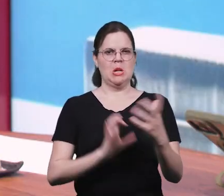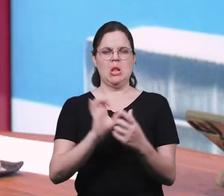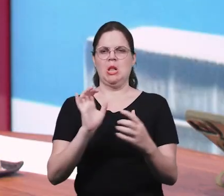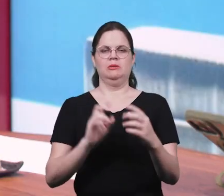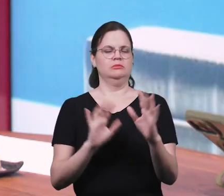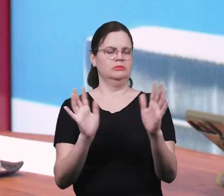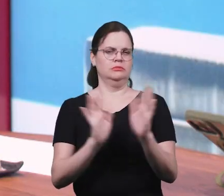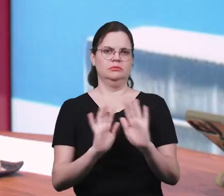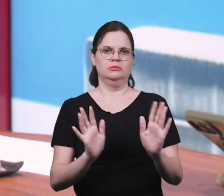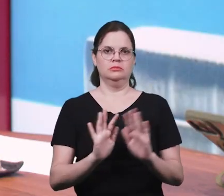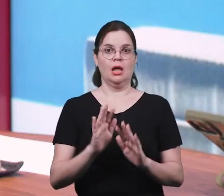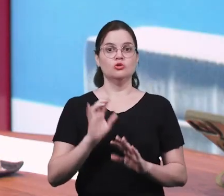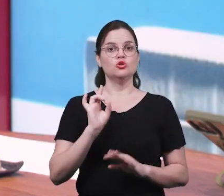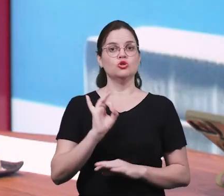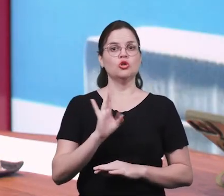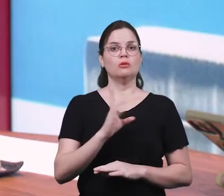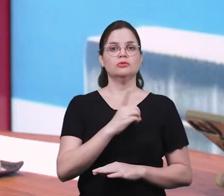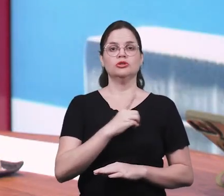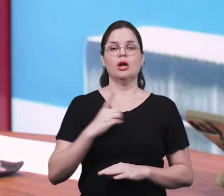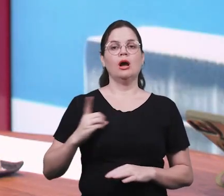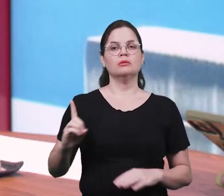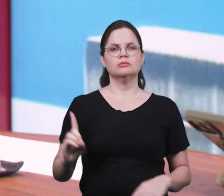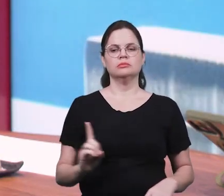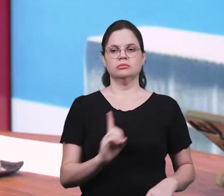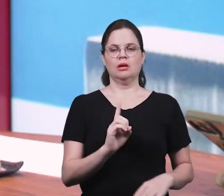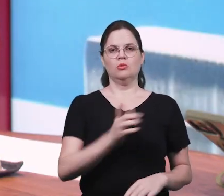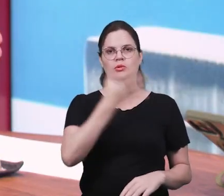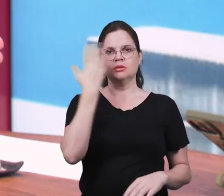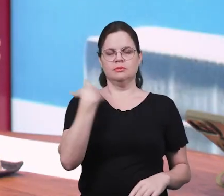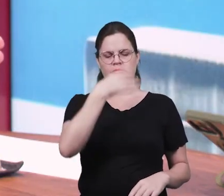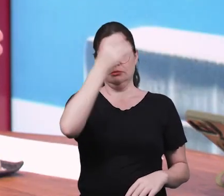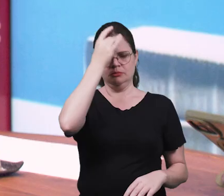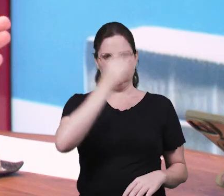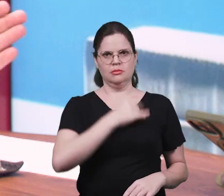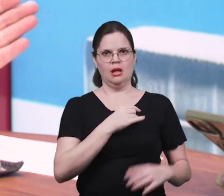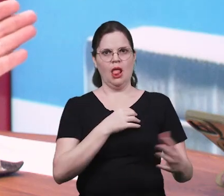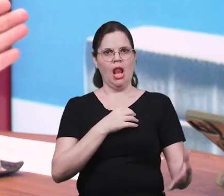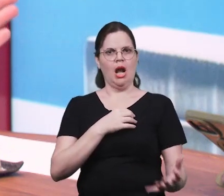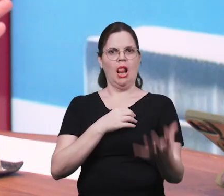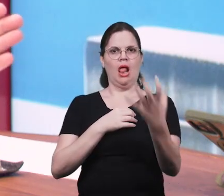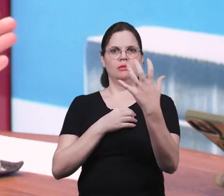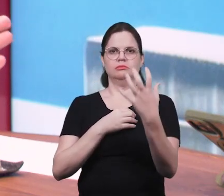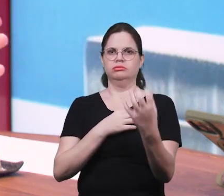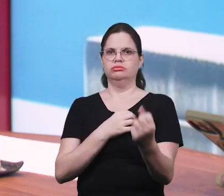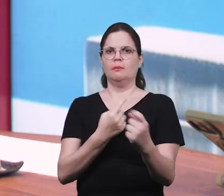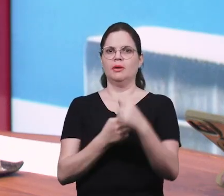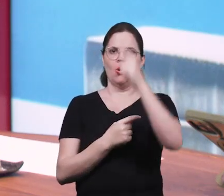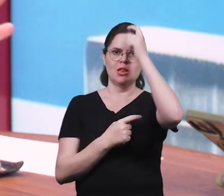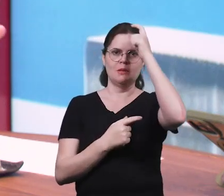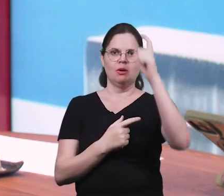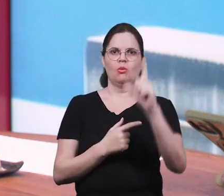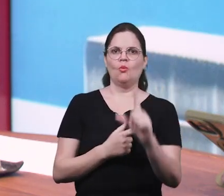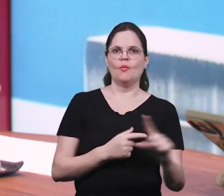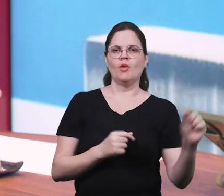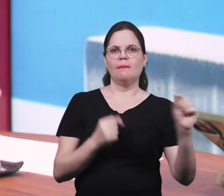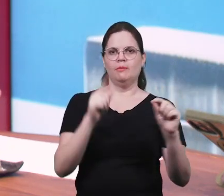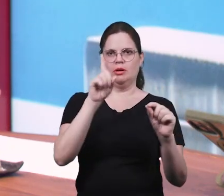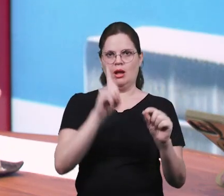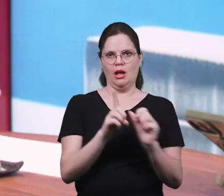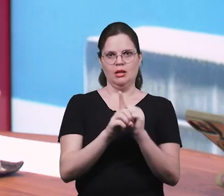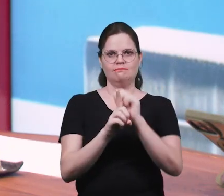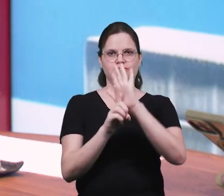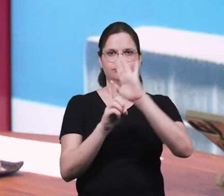nada, a própria presença dele, ele cheio do Espírito Santo, inibe o inimigo, porque a luz ofusca as